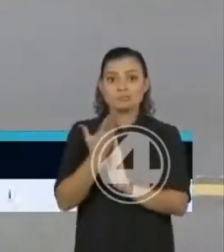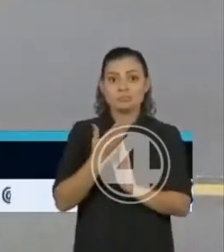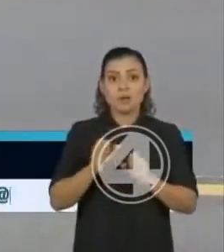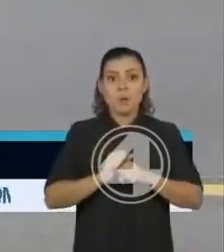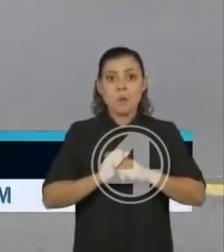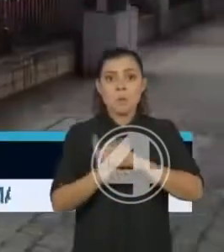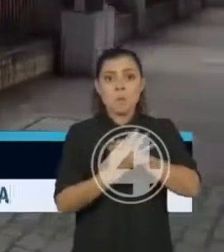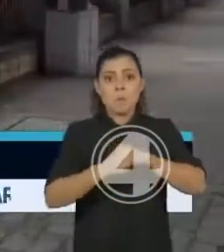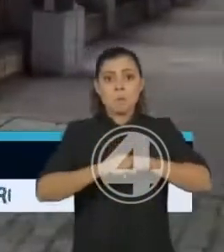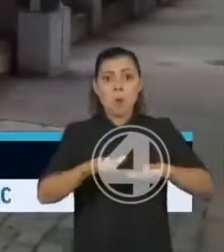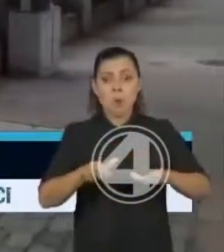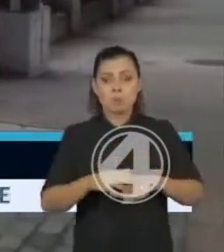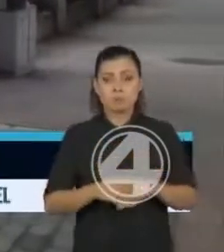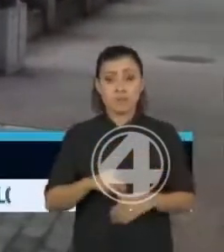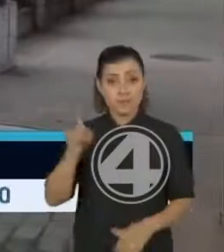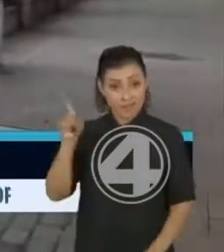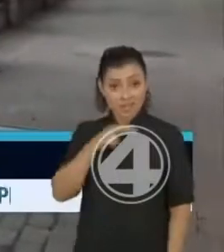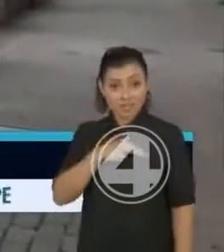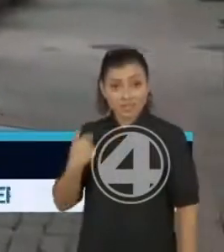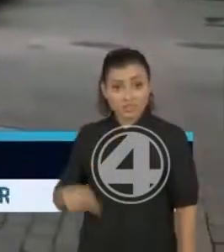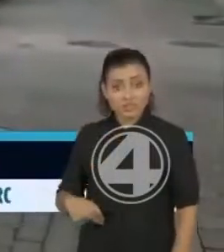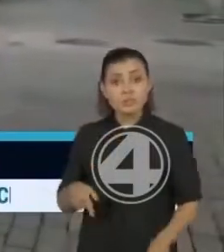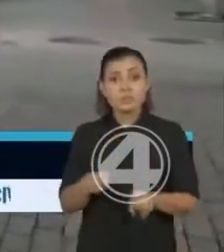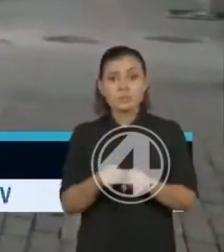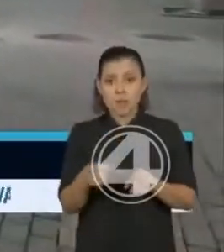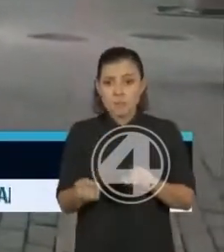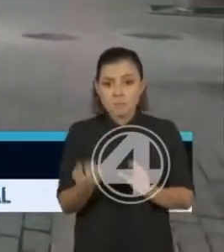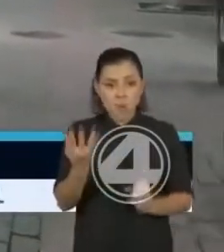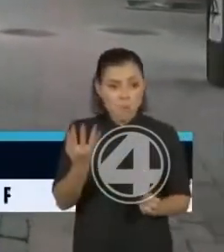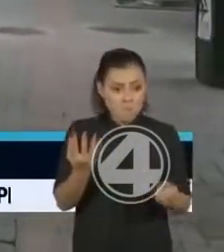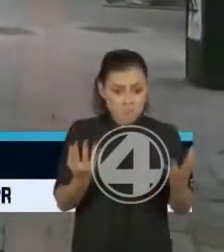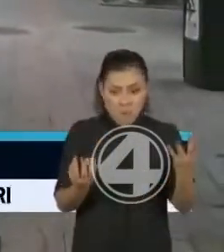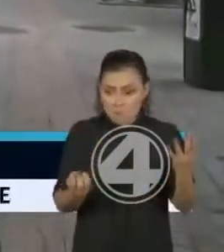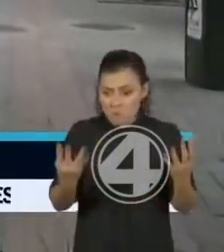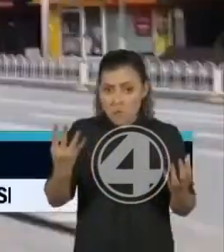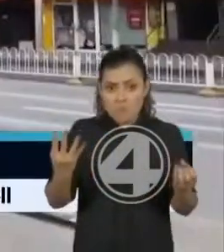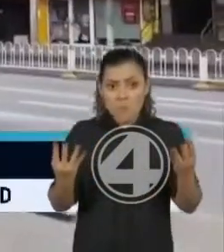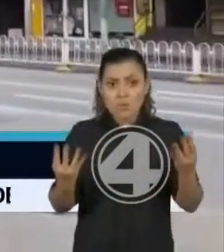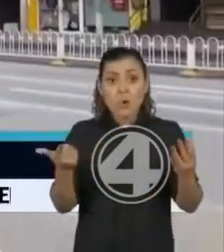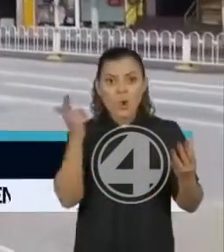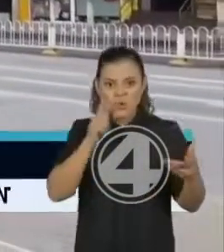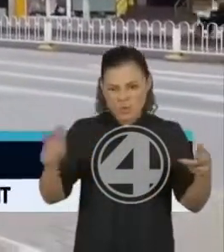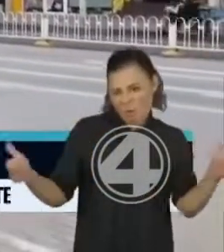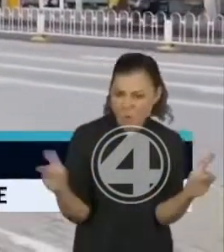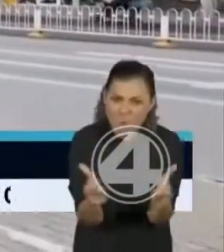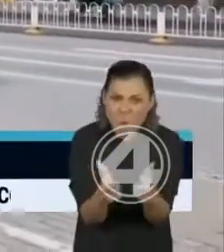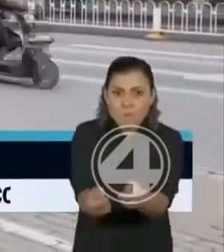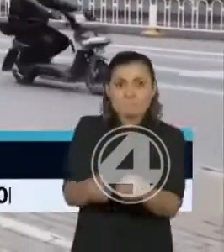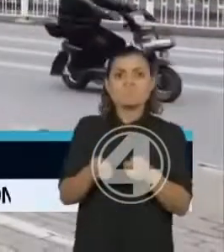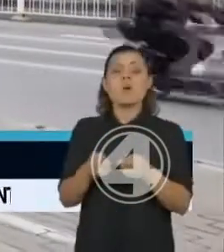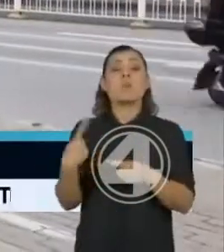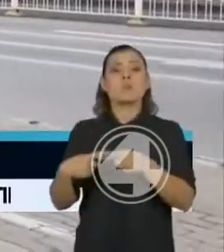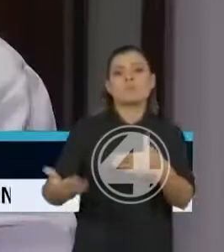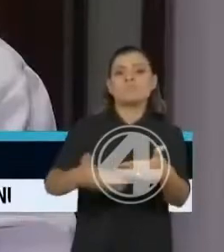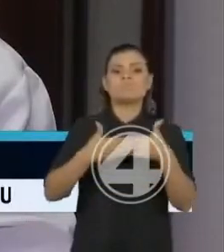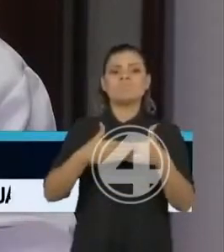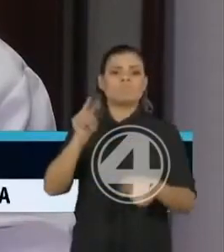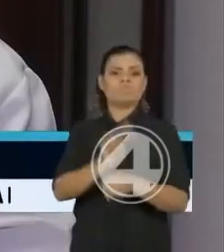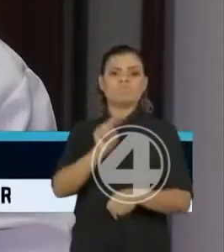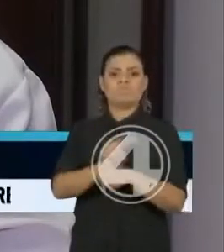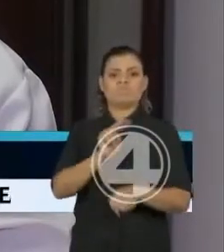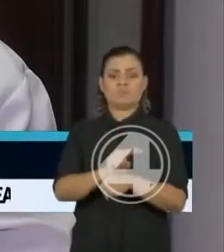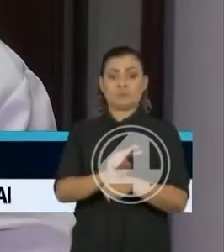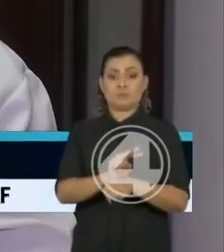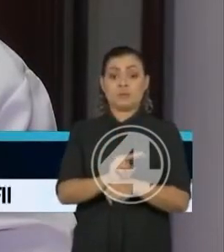do novo coronavírus lá o número de casos novos diminuiu drasticamente depois que a província foi isolada